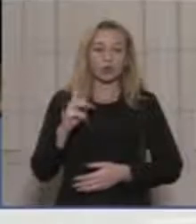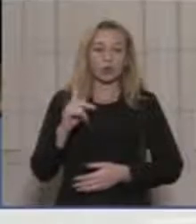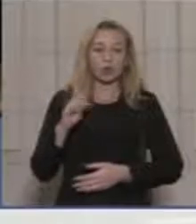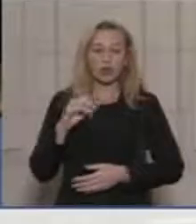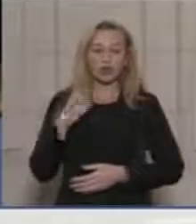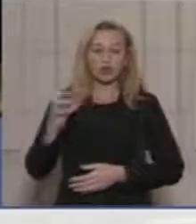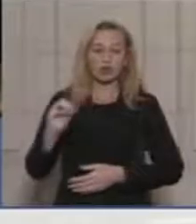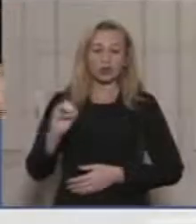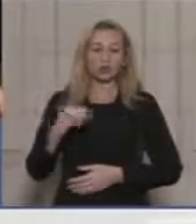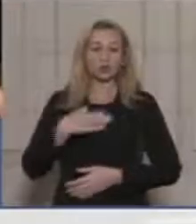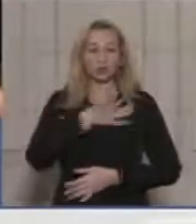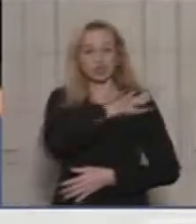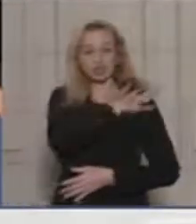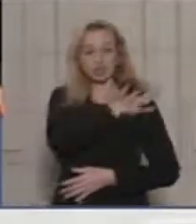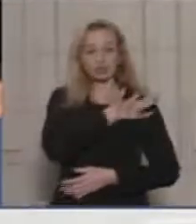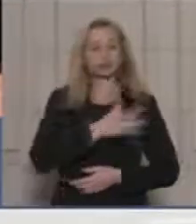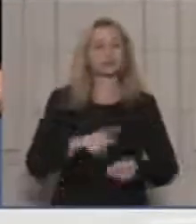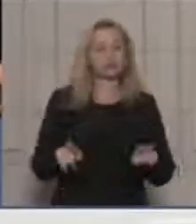Além disso,